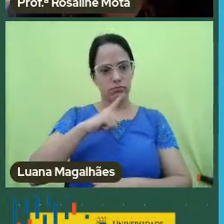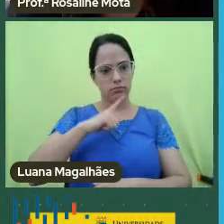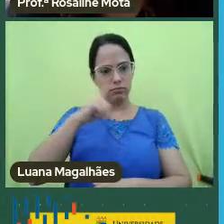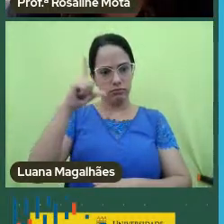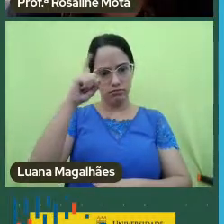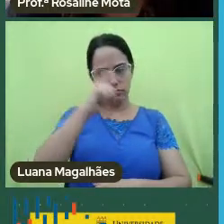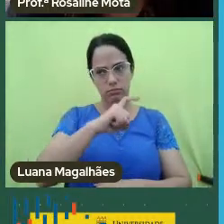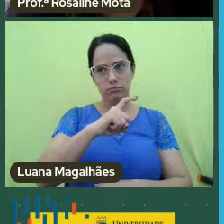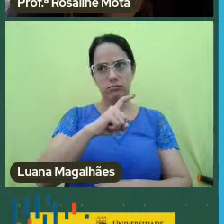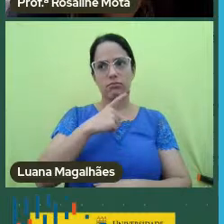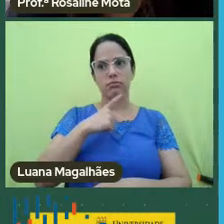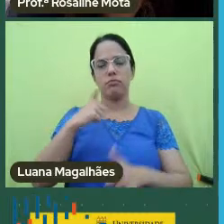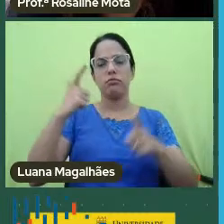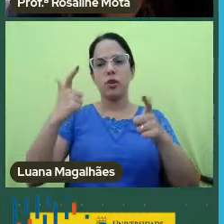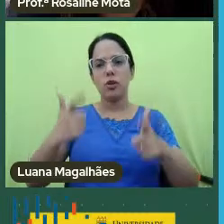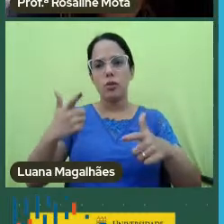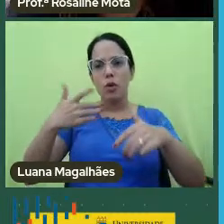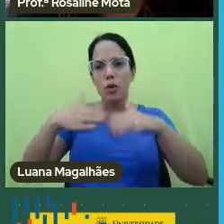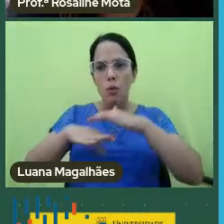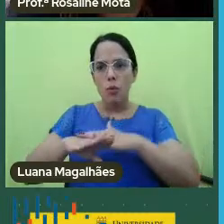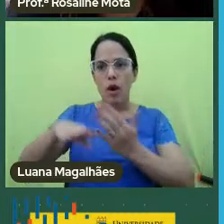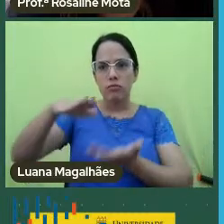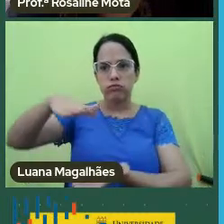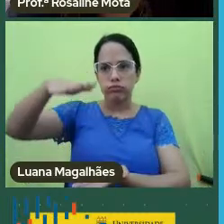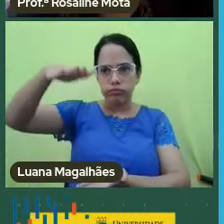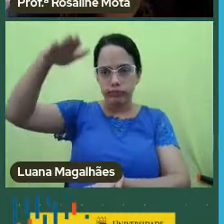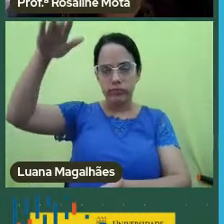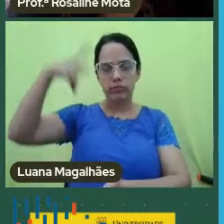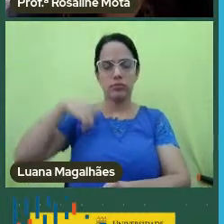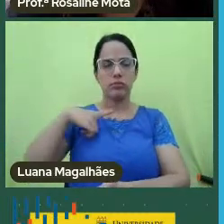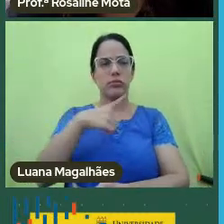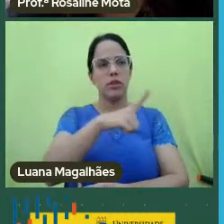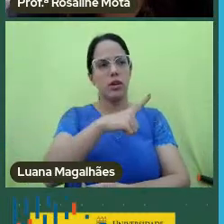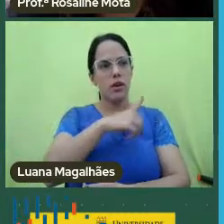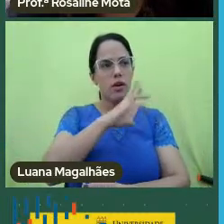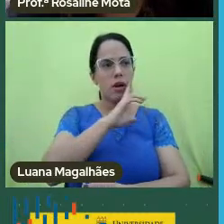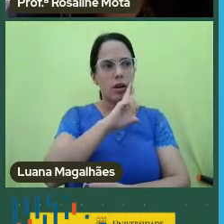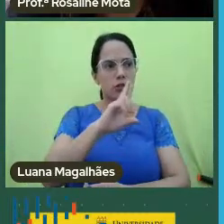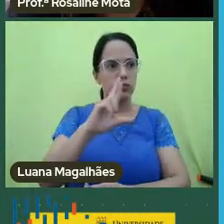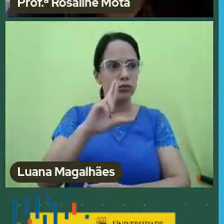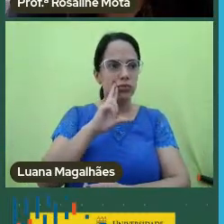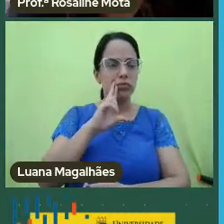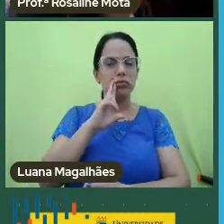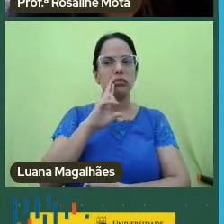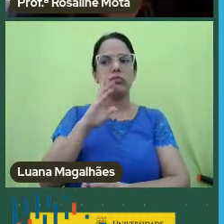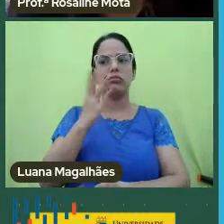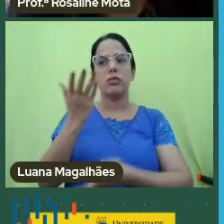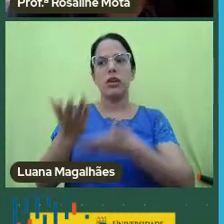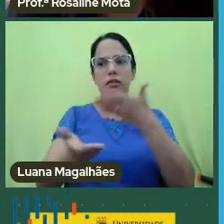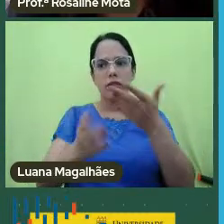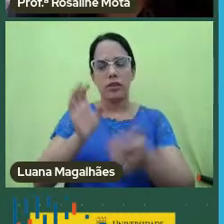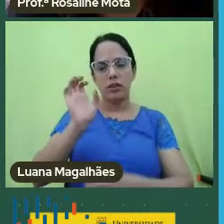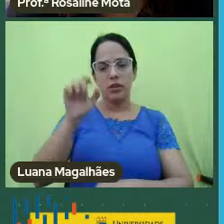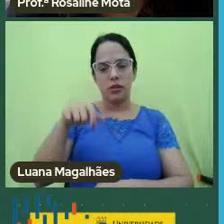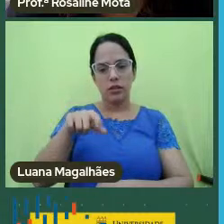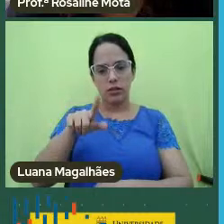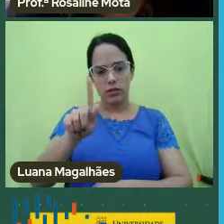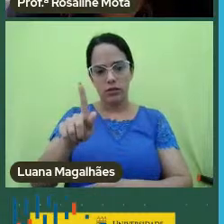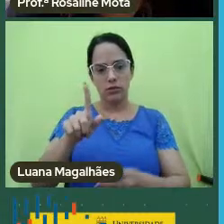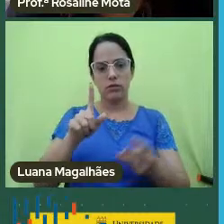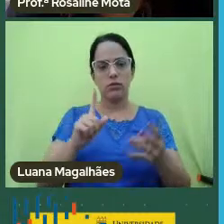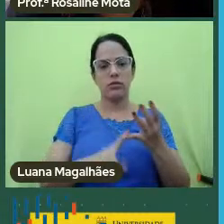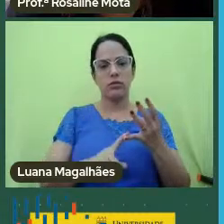tem um almoxarifado, a gente tem um restaurante, a gente tem serviços de engenharia, a gente tem serviços